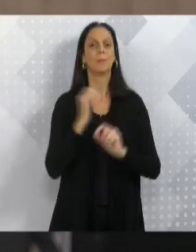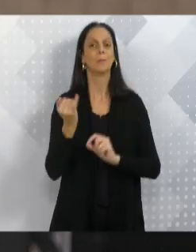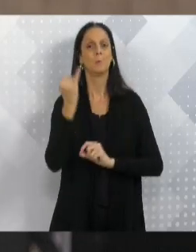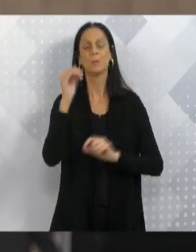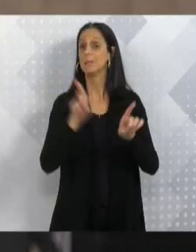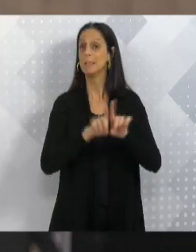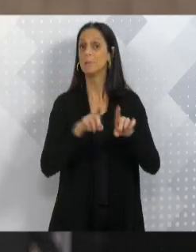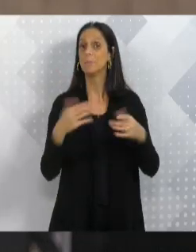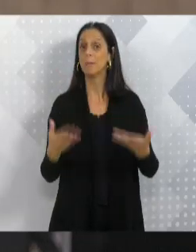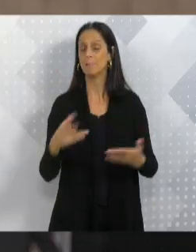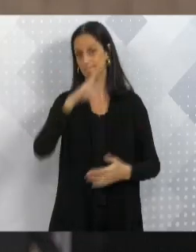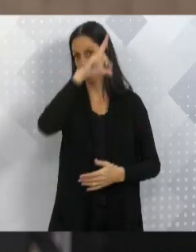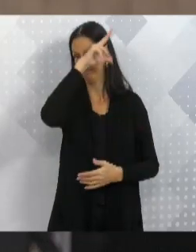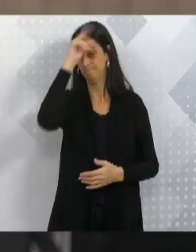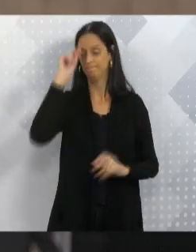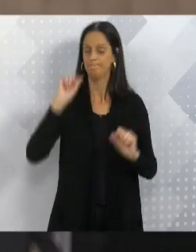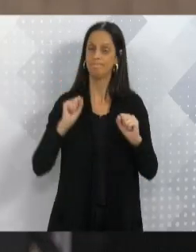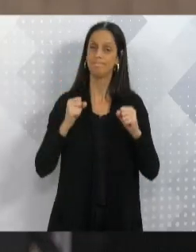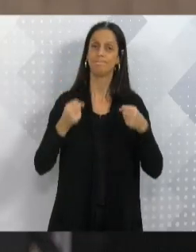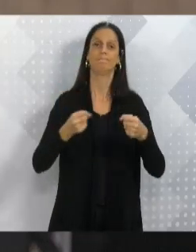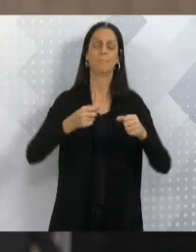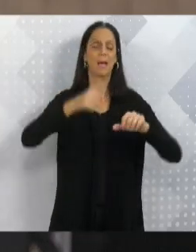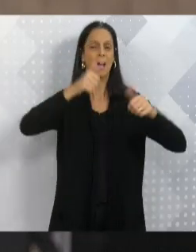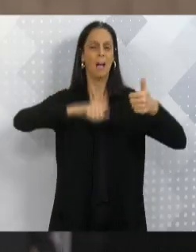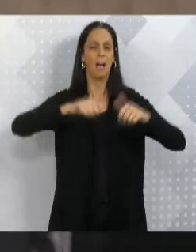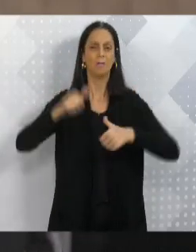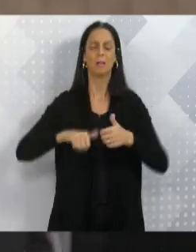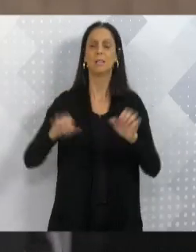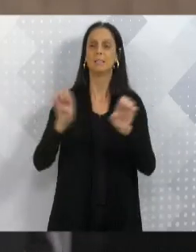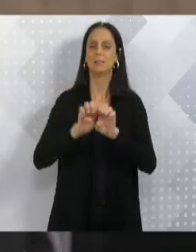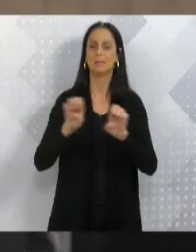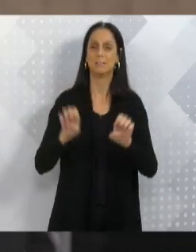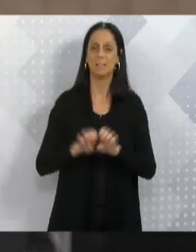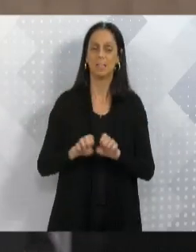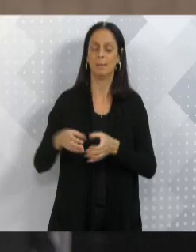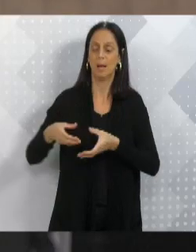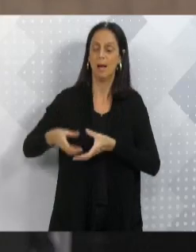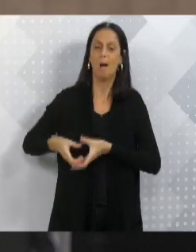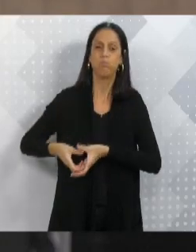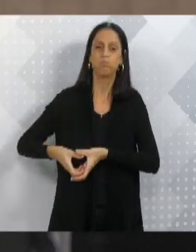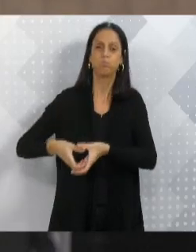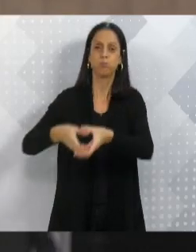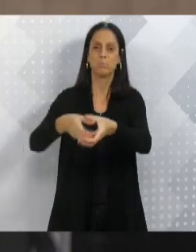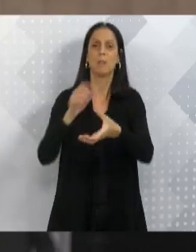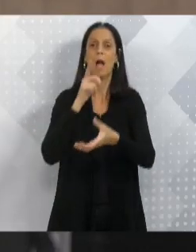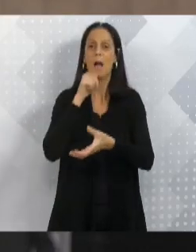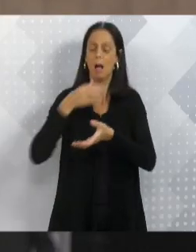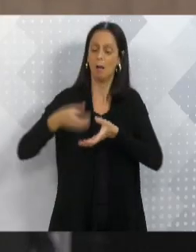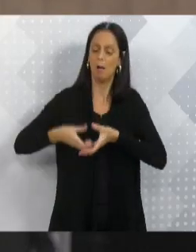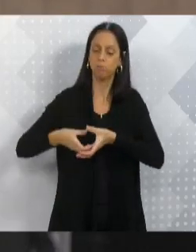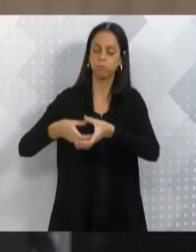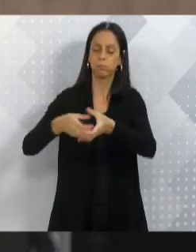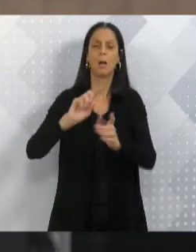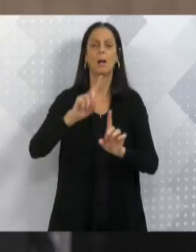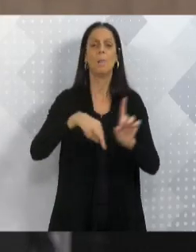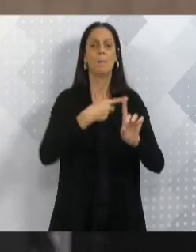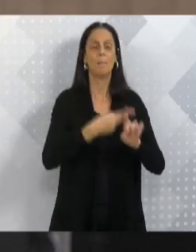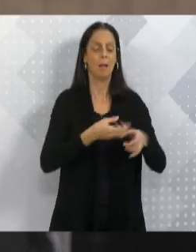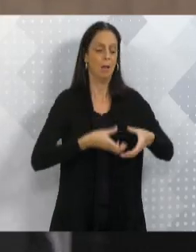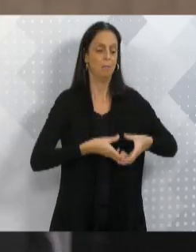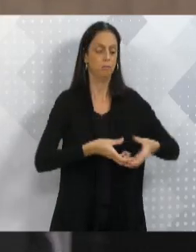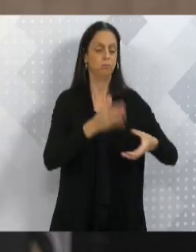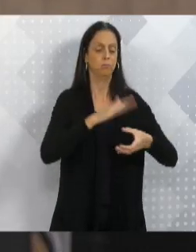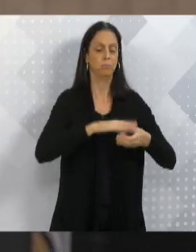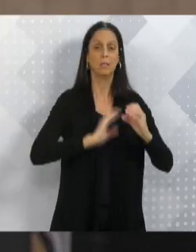Executivo fizesse um esforço de reavaliação da estrutura de drenagem, da tubulação de água e, eventualmente, a tubulação de esgoto, para que a gente não